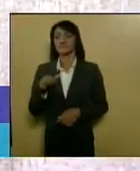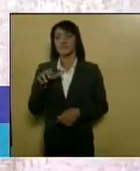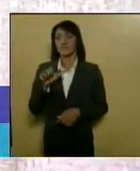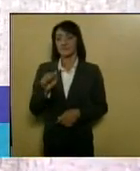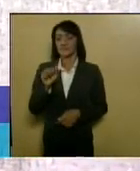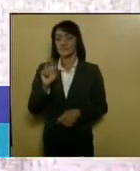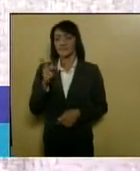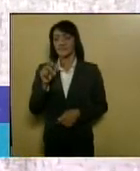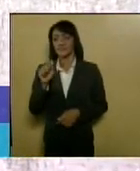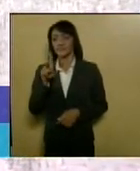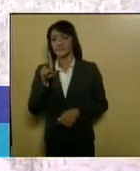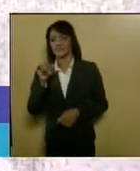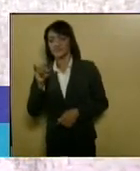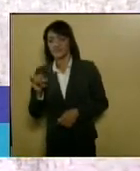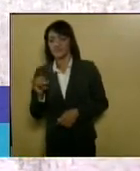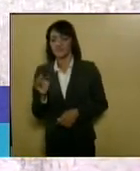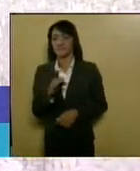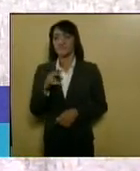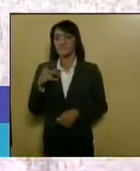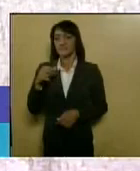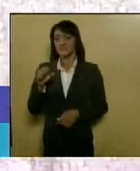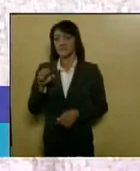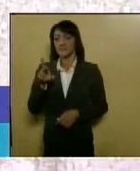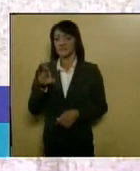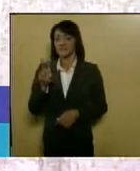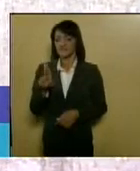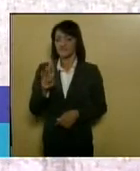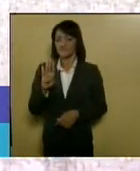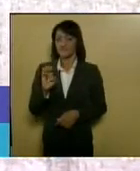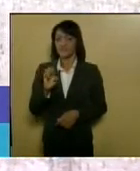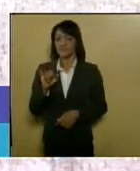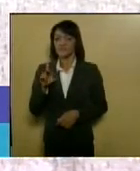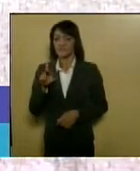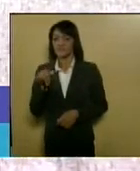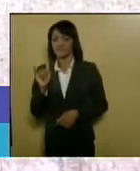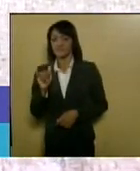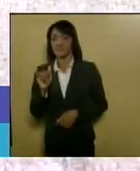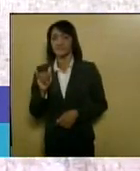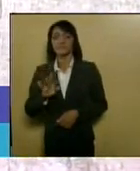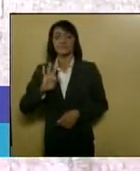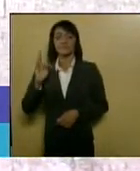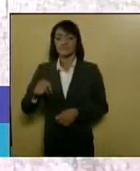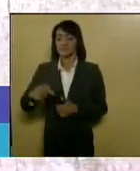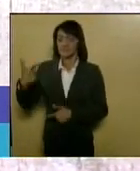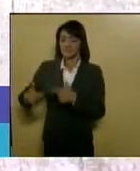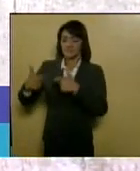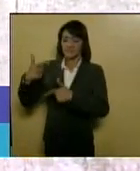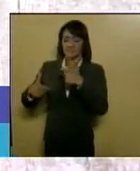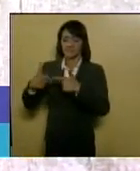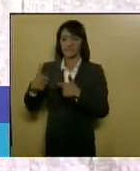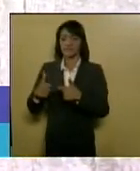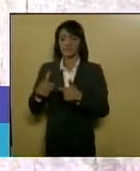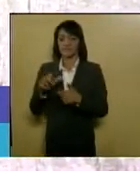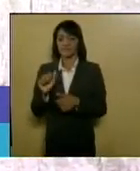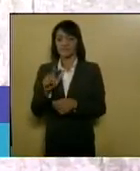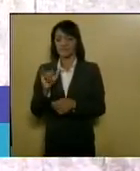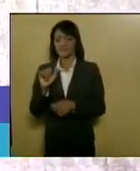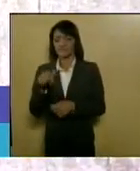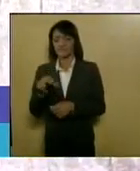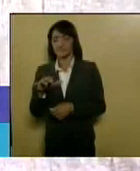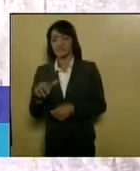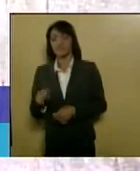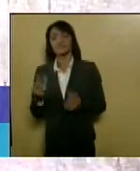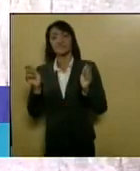Havaí, Peribebuí. Qualquer dessas campanhas ocorridas na Guerra da Tríplice Aliança poderiam